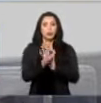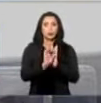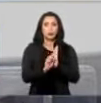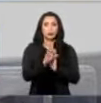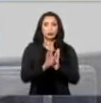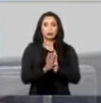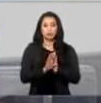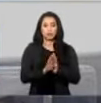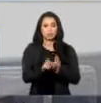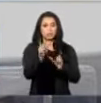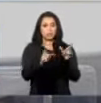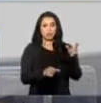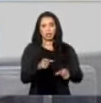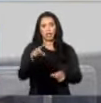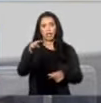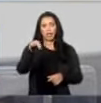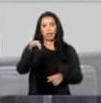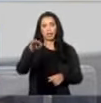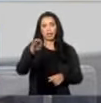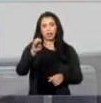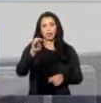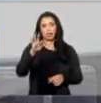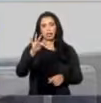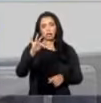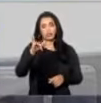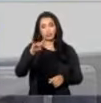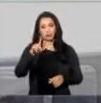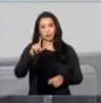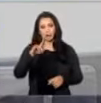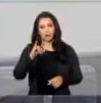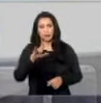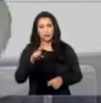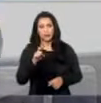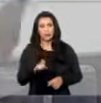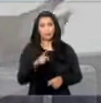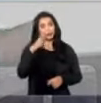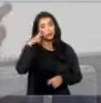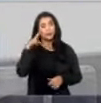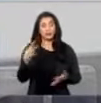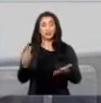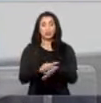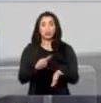Netflix e que todas as outras corporações que vierem aqui invistam no nosso cinema e produzam os produtos que